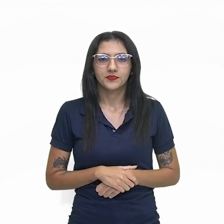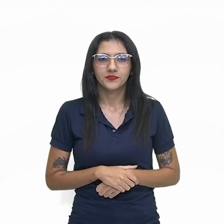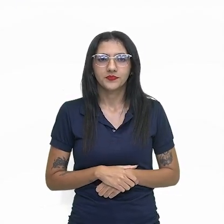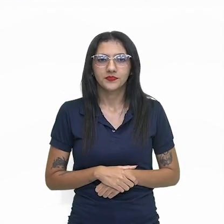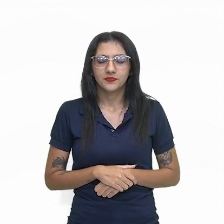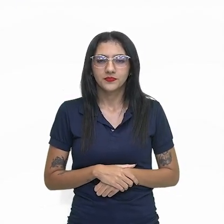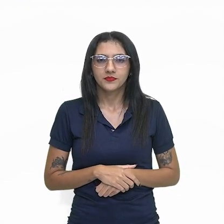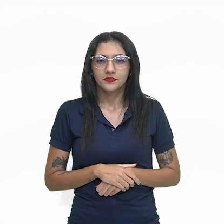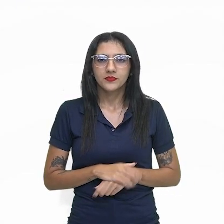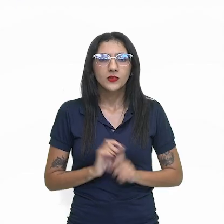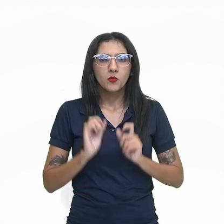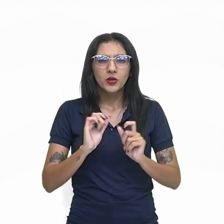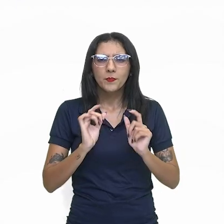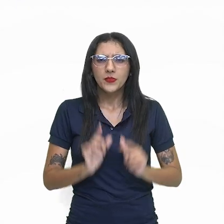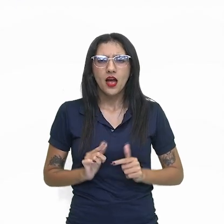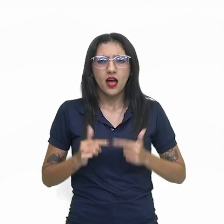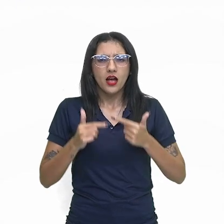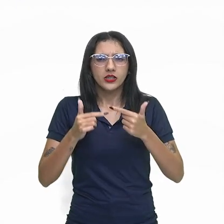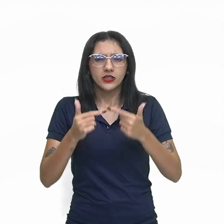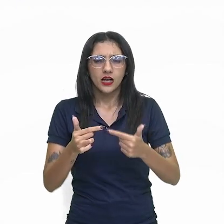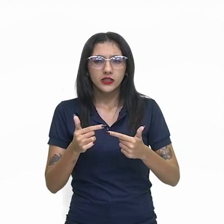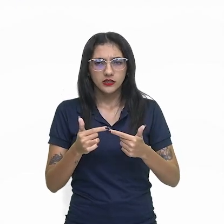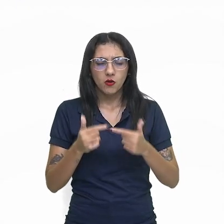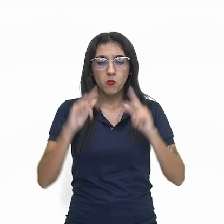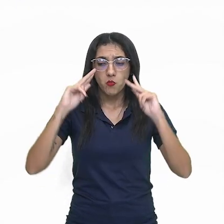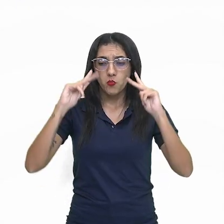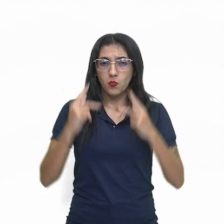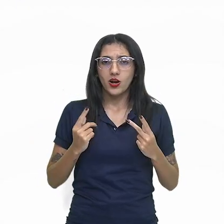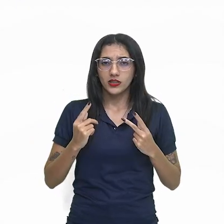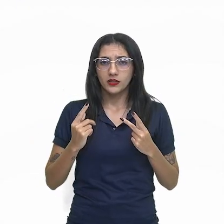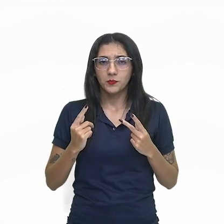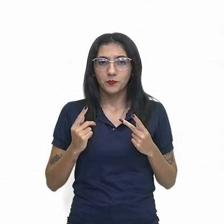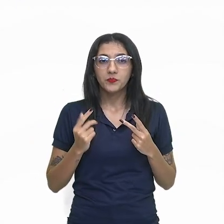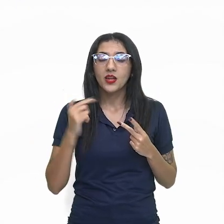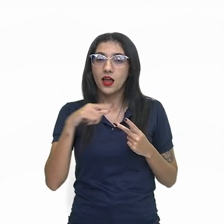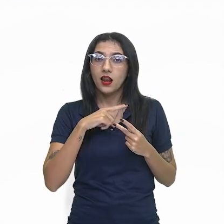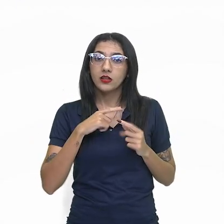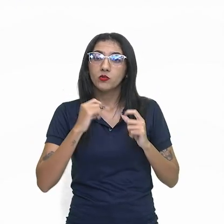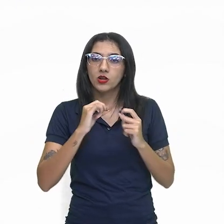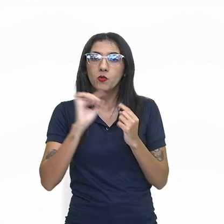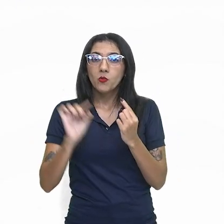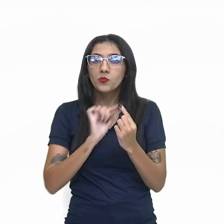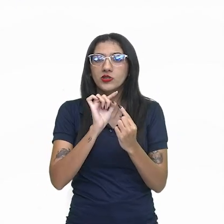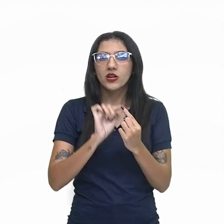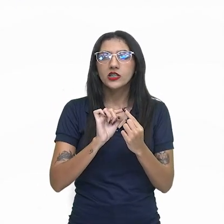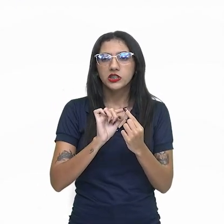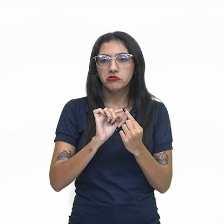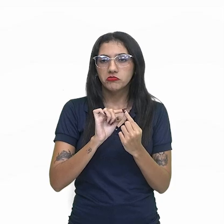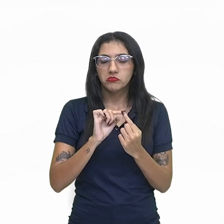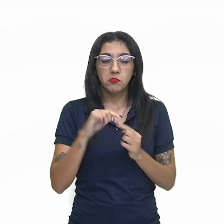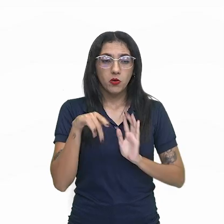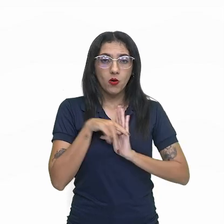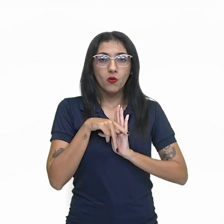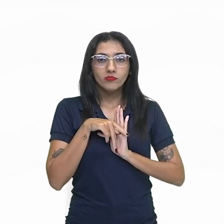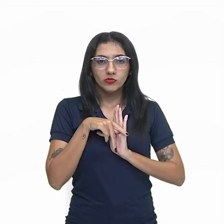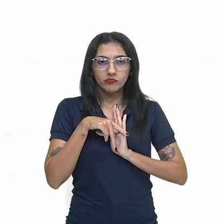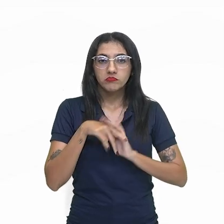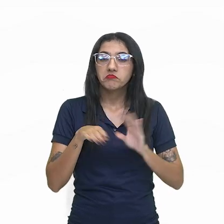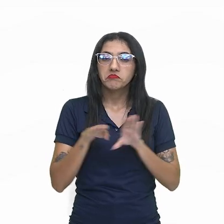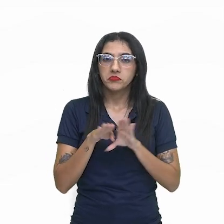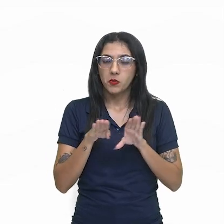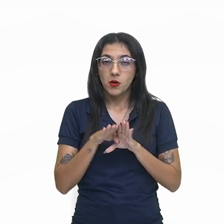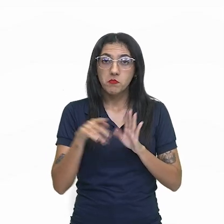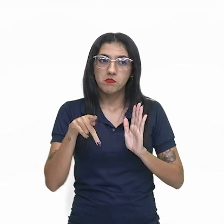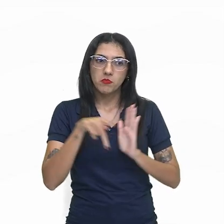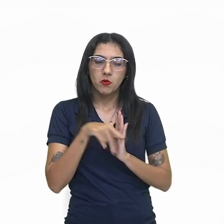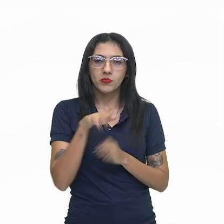a ação humana, ela tem uma intenção e sentido próprio, e cabe